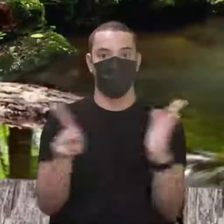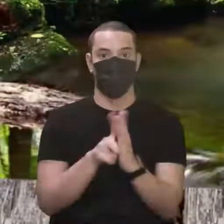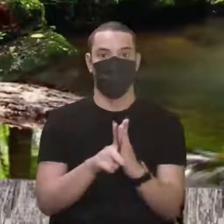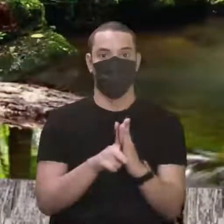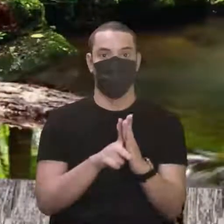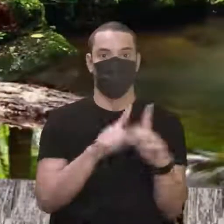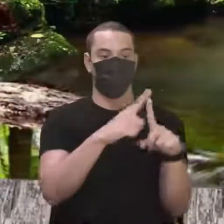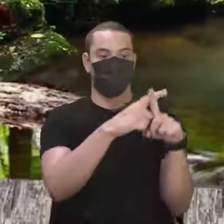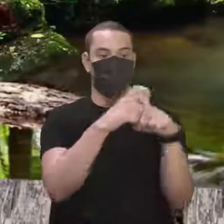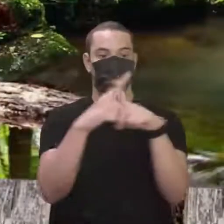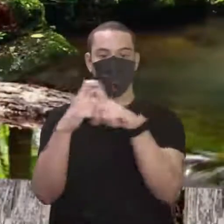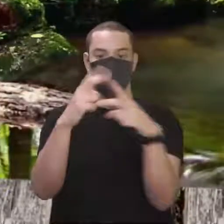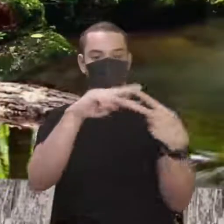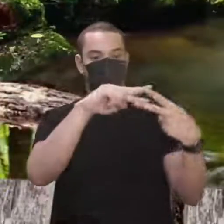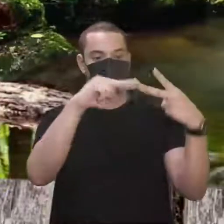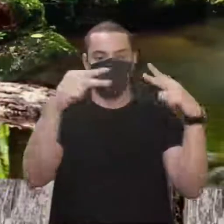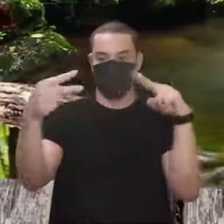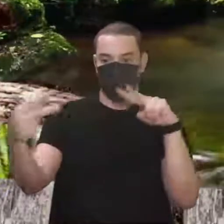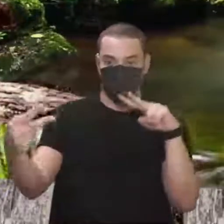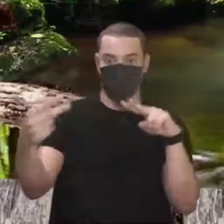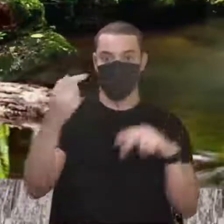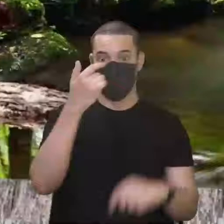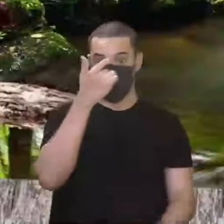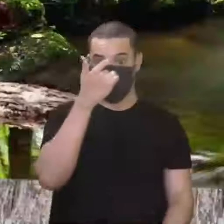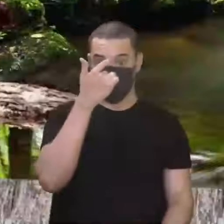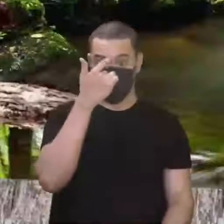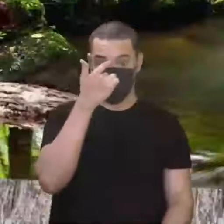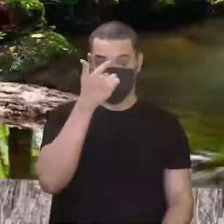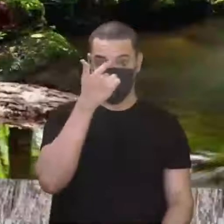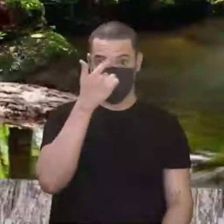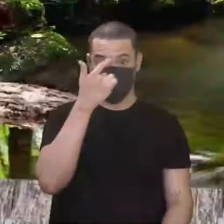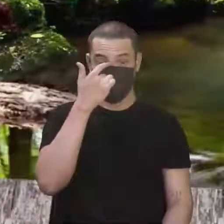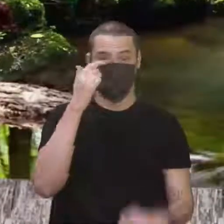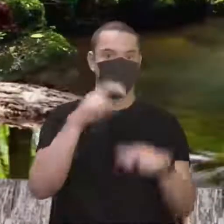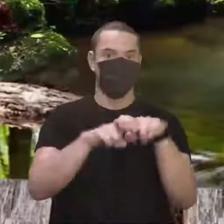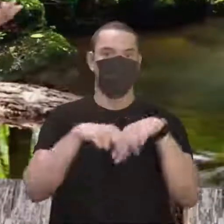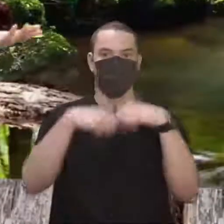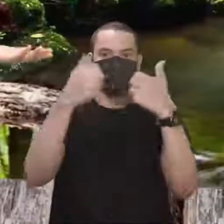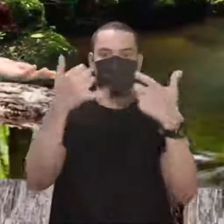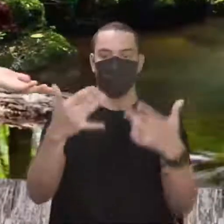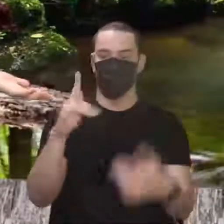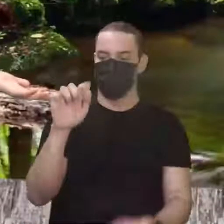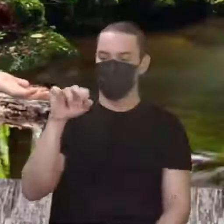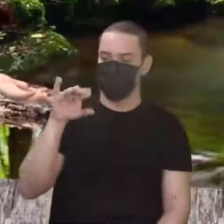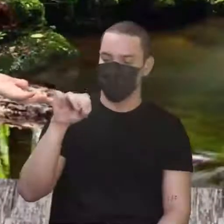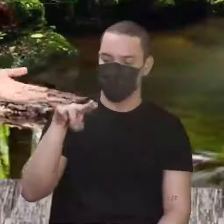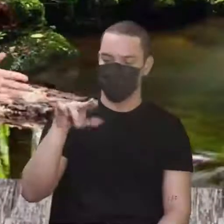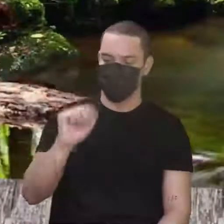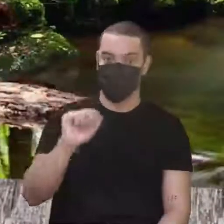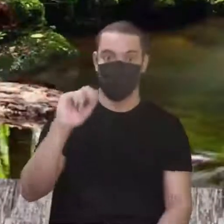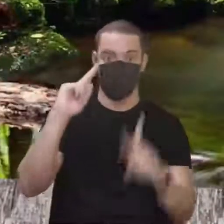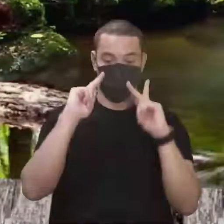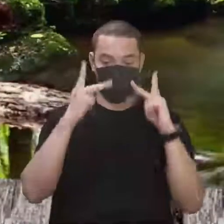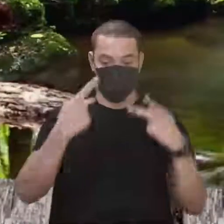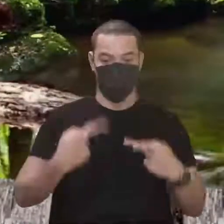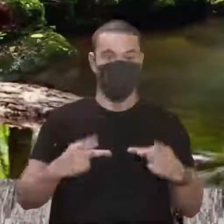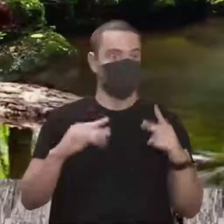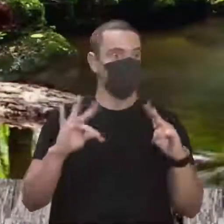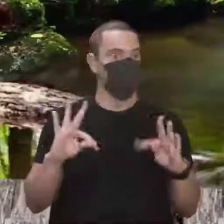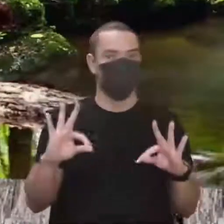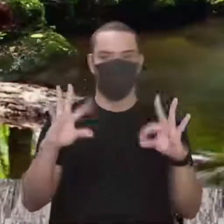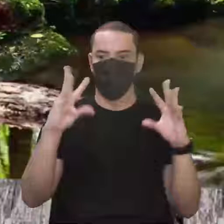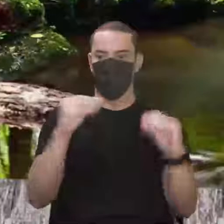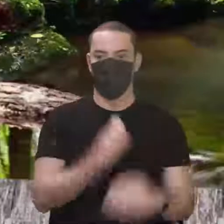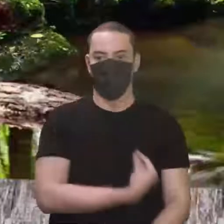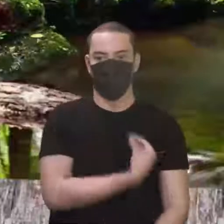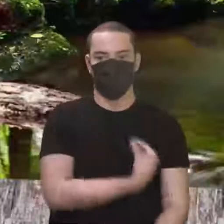genômico, certo? Por isso que chama genoma, aí a gente vai falar também do genoma humano. Todos os